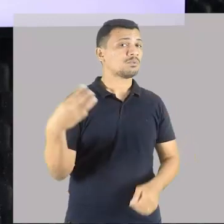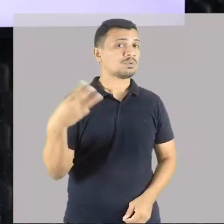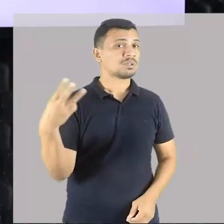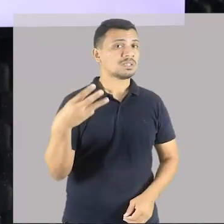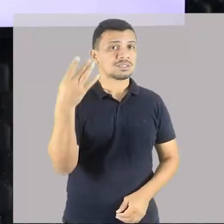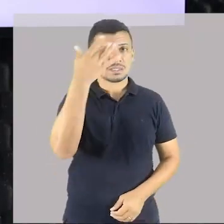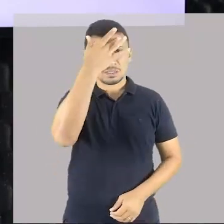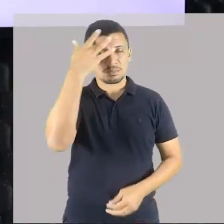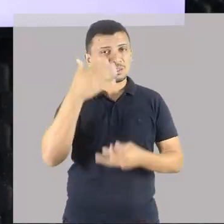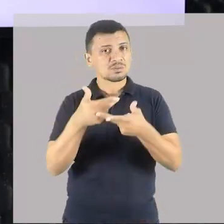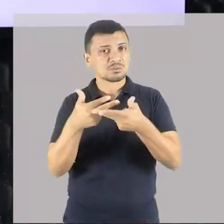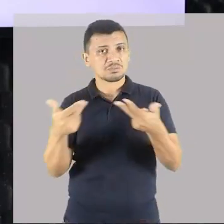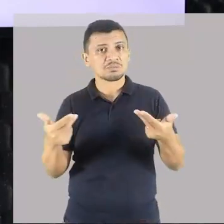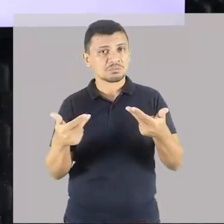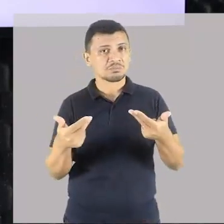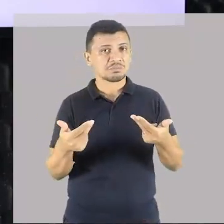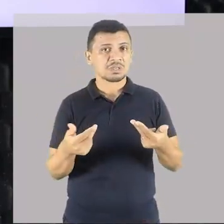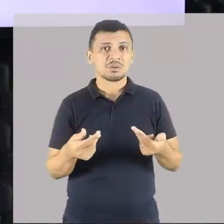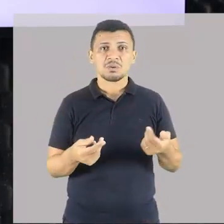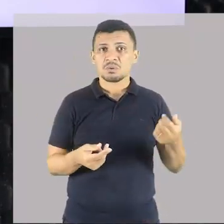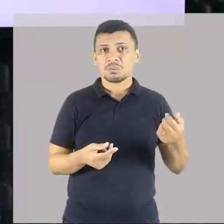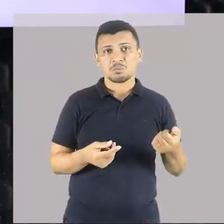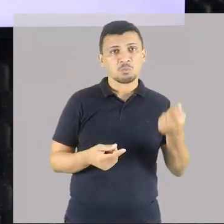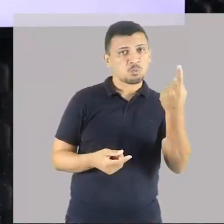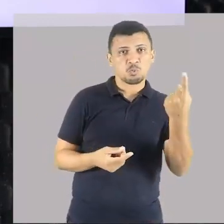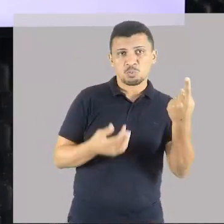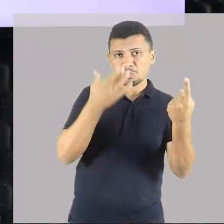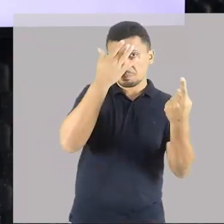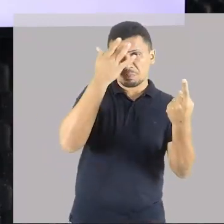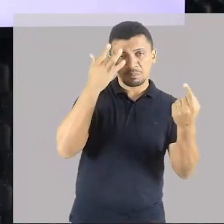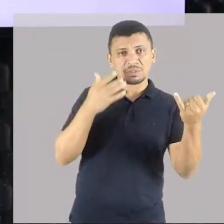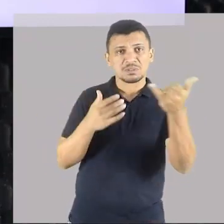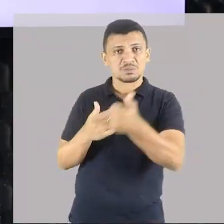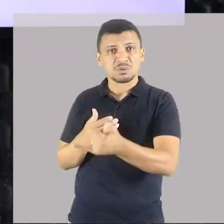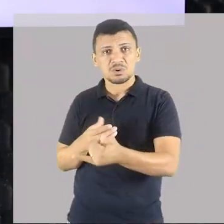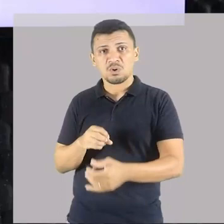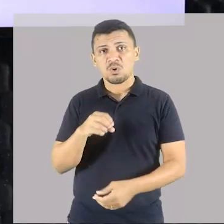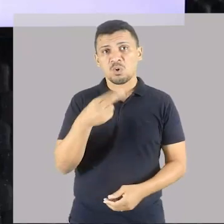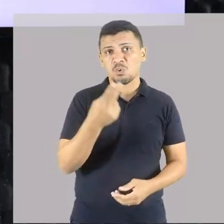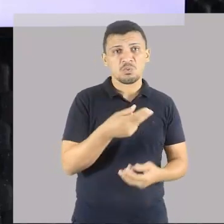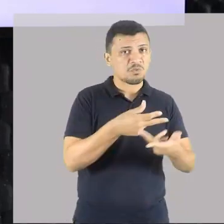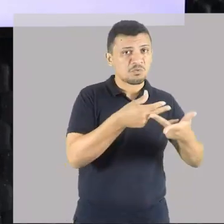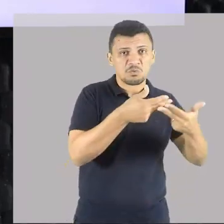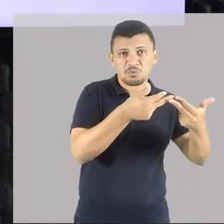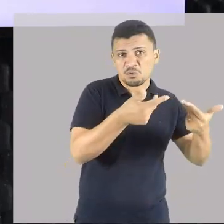indeterminando esse sujeito. Pode ter sido uma pessoa ou várias, mas aí sua mãe joga para a terceira do plural para